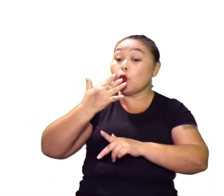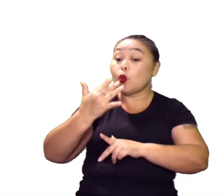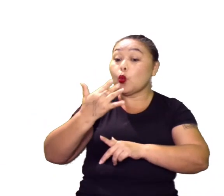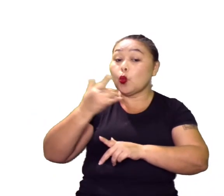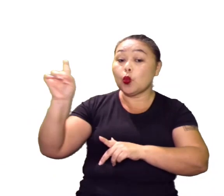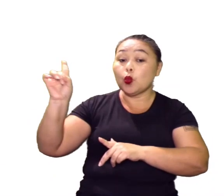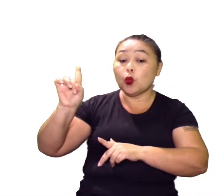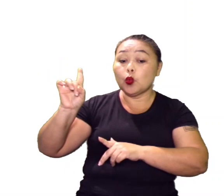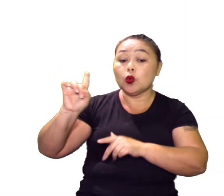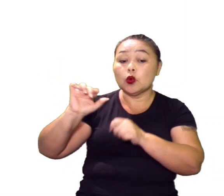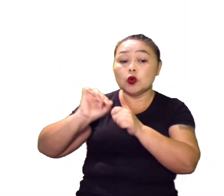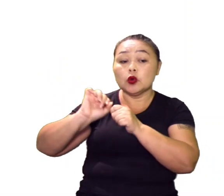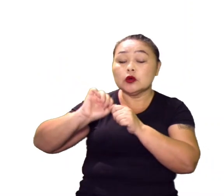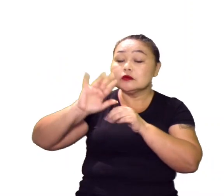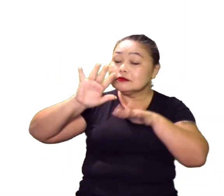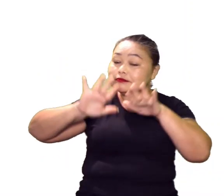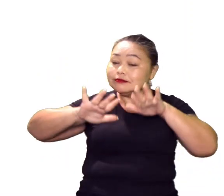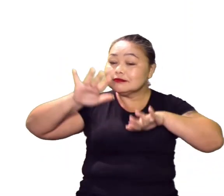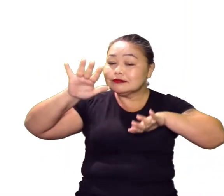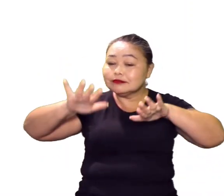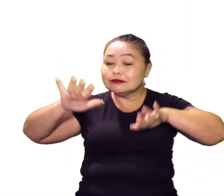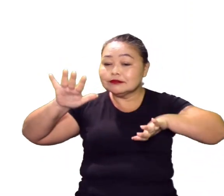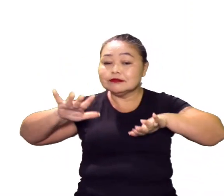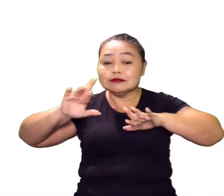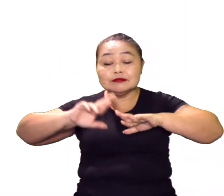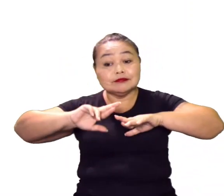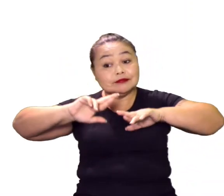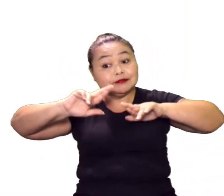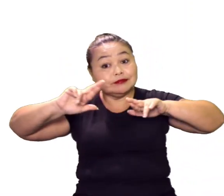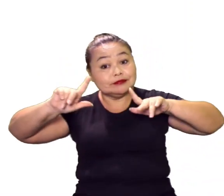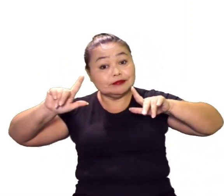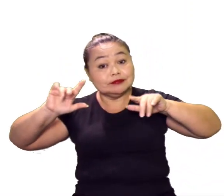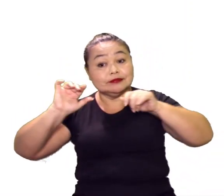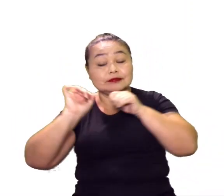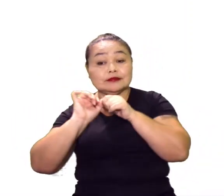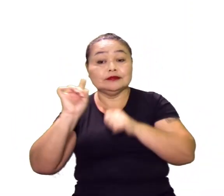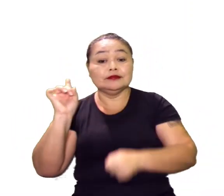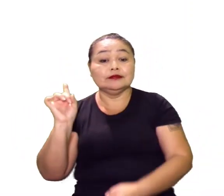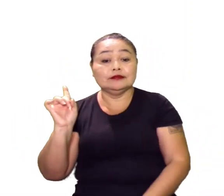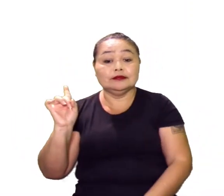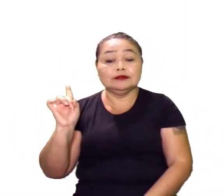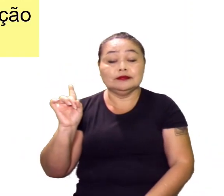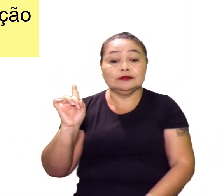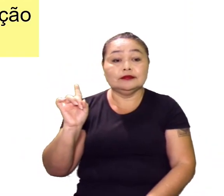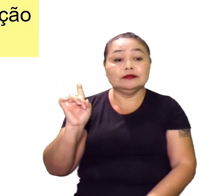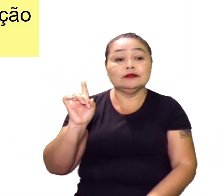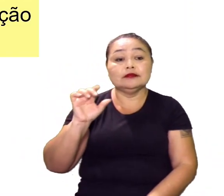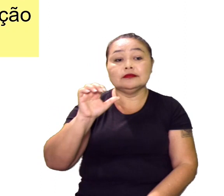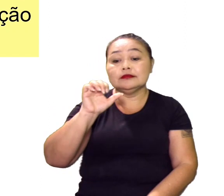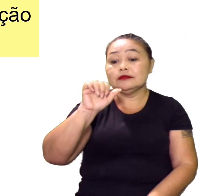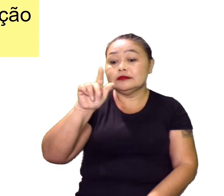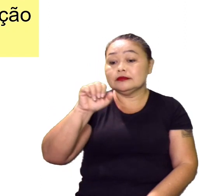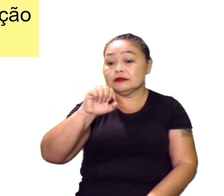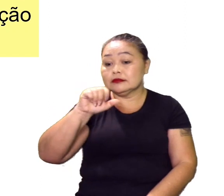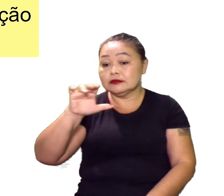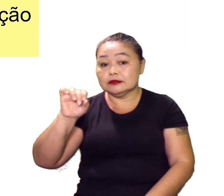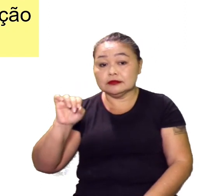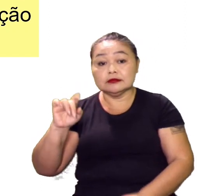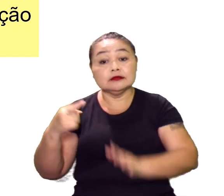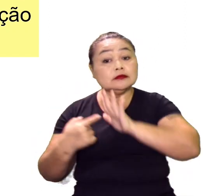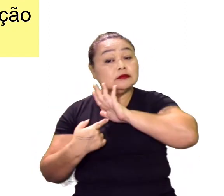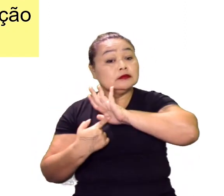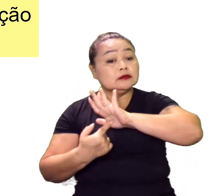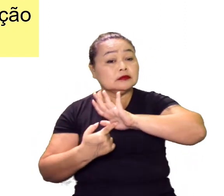coloração do latossolo. Varia bastante. E o importante, galera, olha só. O argissolo, ele